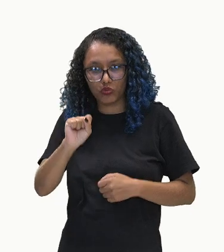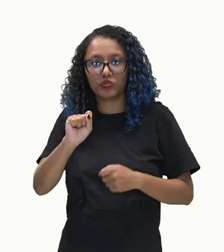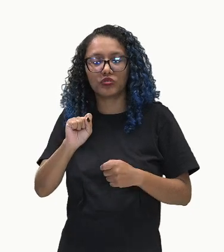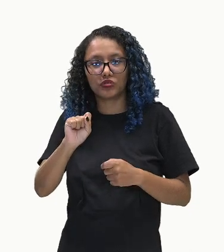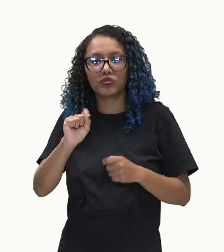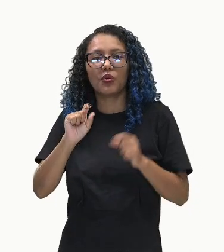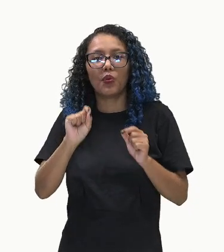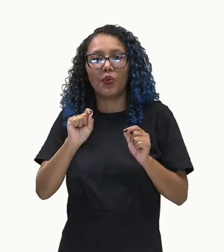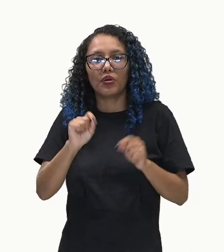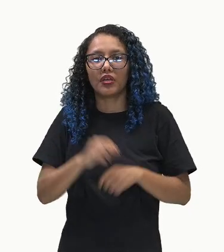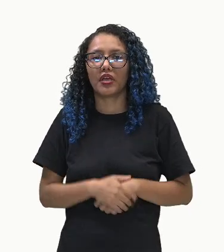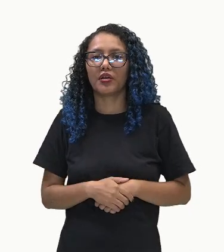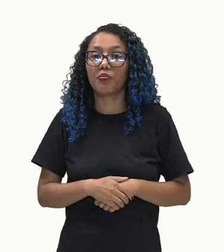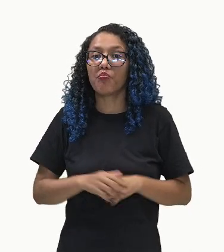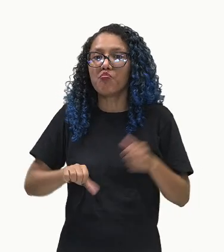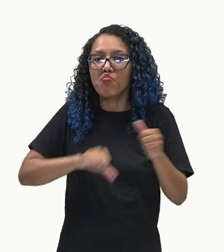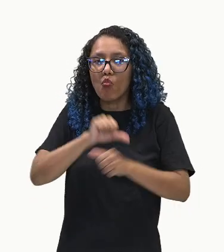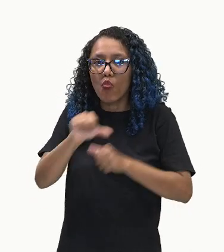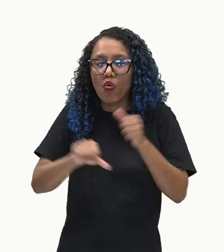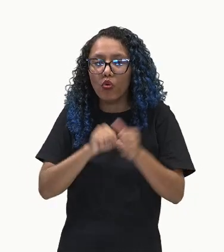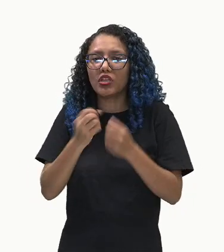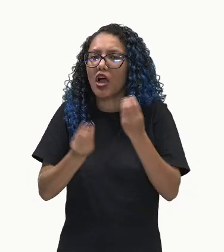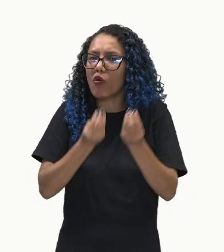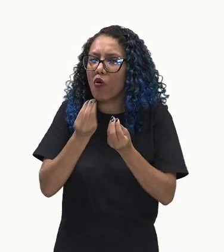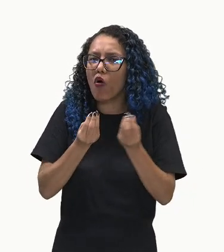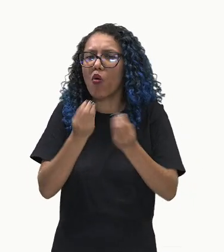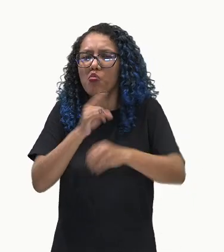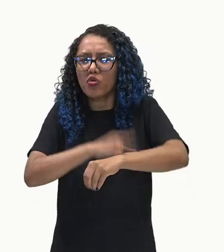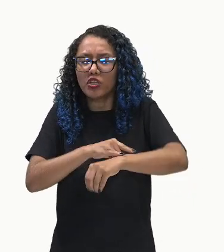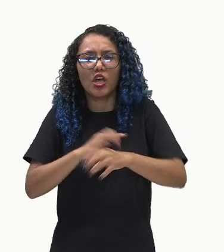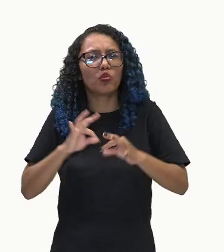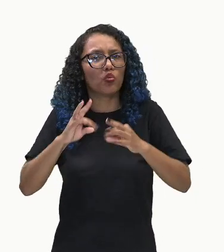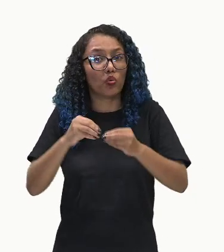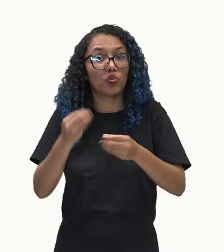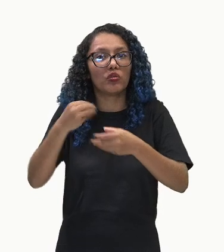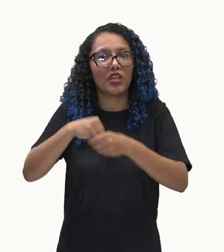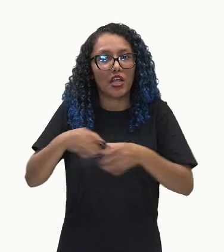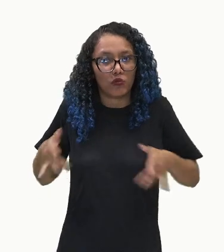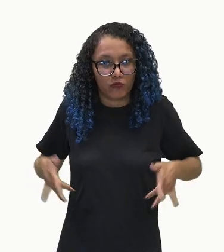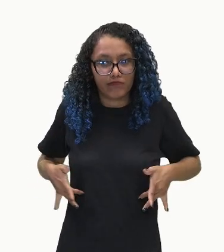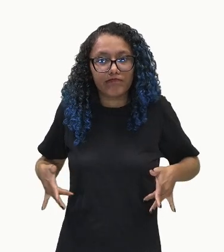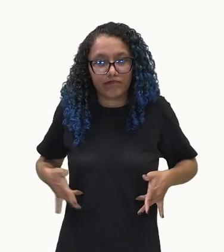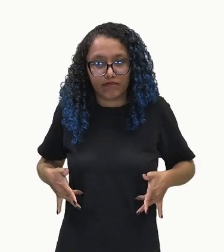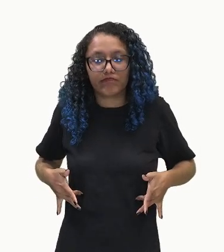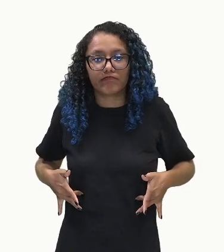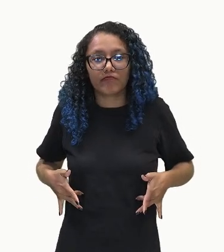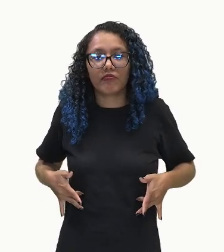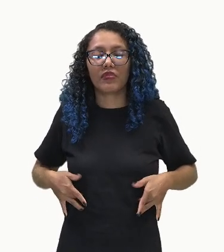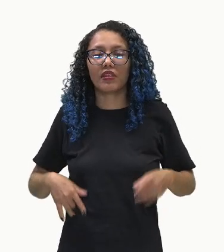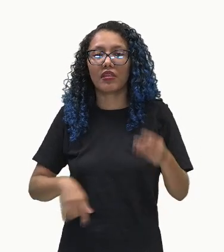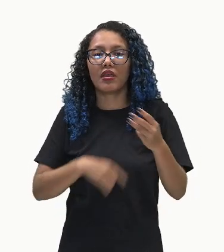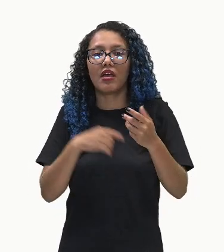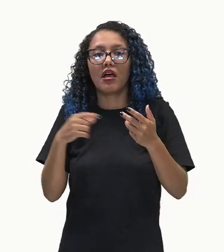pelos rins. Isso ainda dentro do rim, viu, gente? Pelve renal, ela